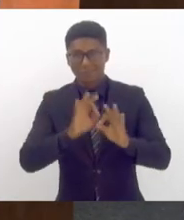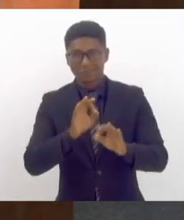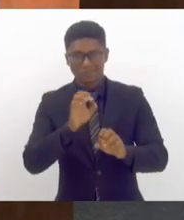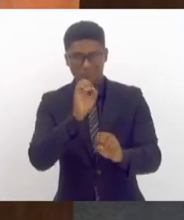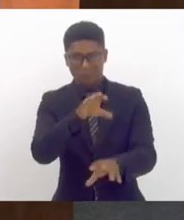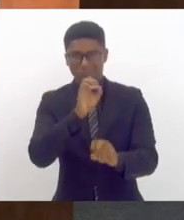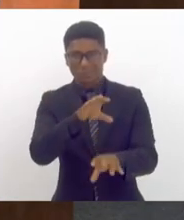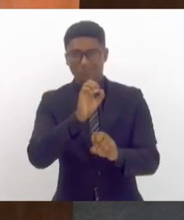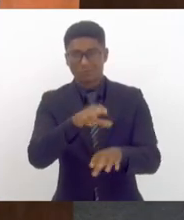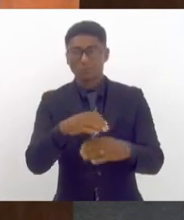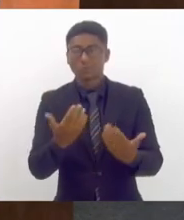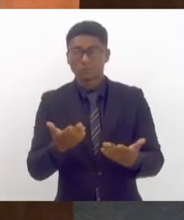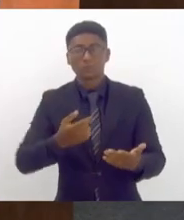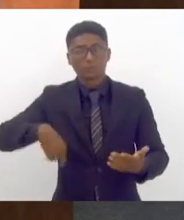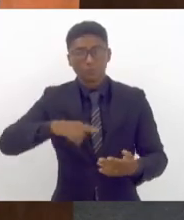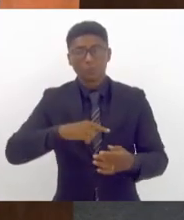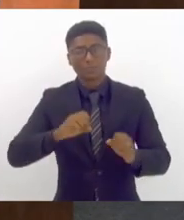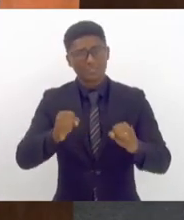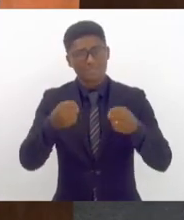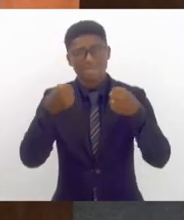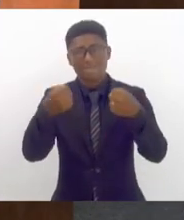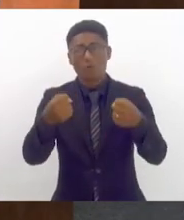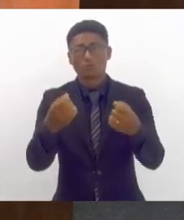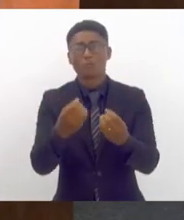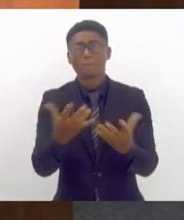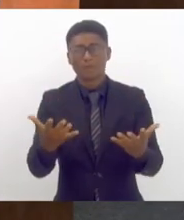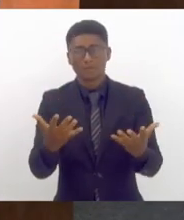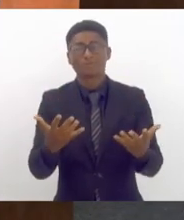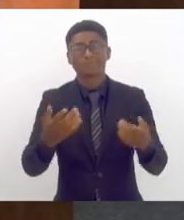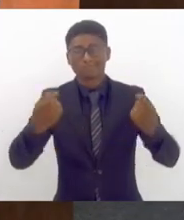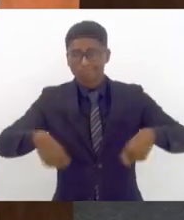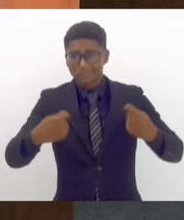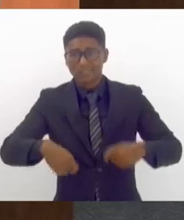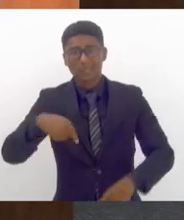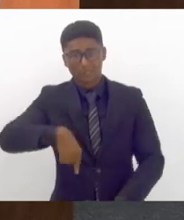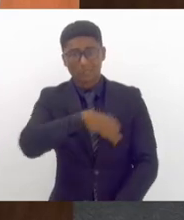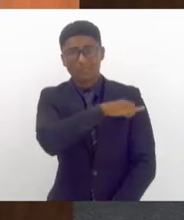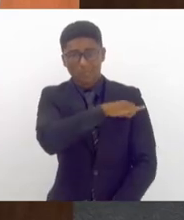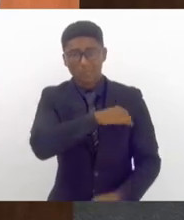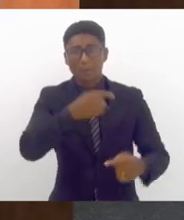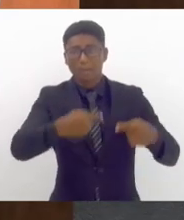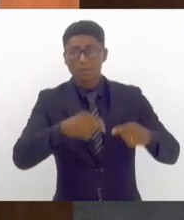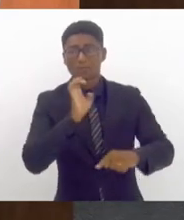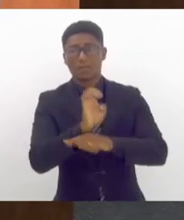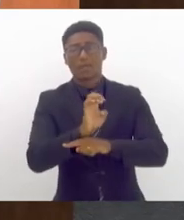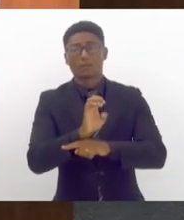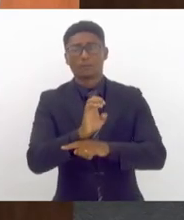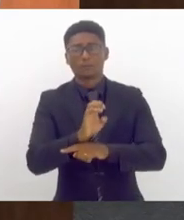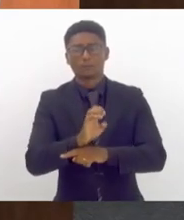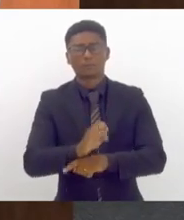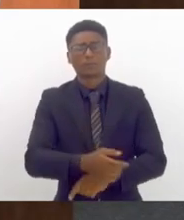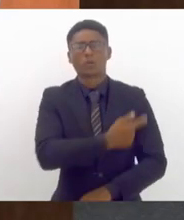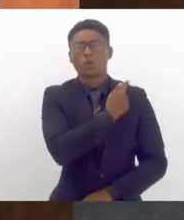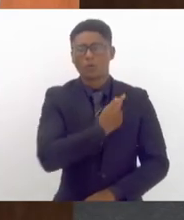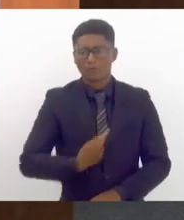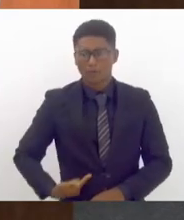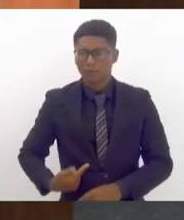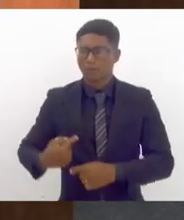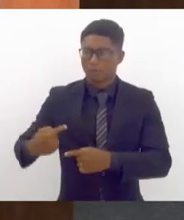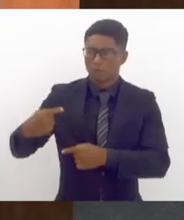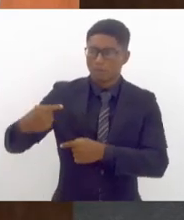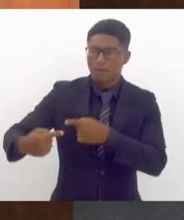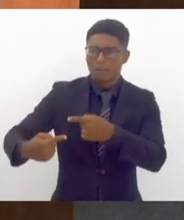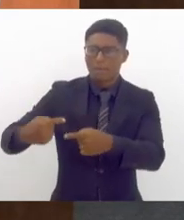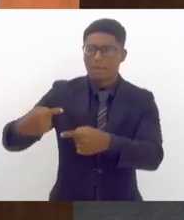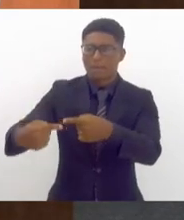que a educação no Estado do Rio de Janeiro seja considerada uma política de Estado, que perpasse os diferentes governos, tendo a diretriz de